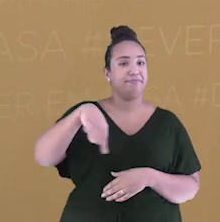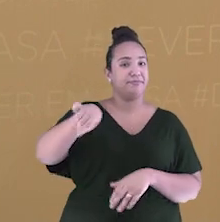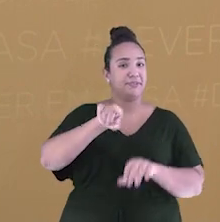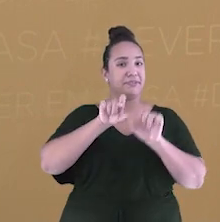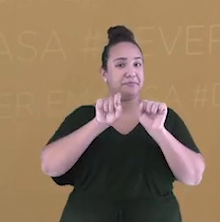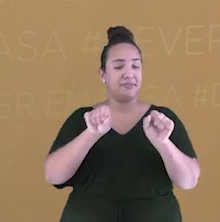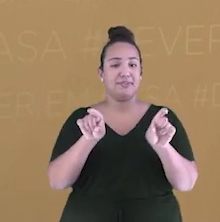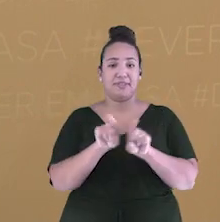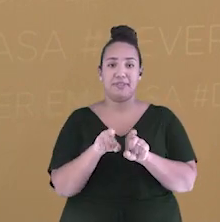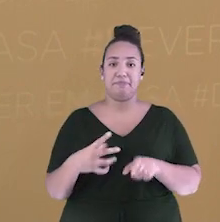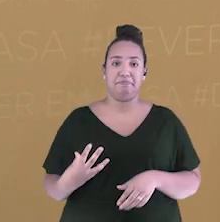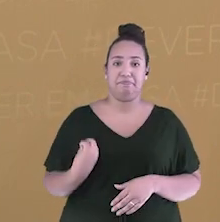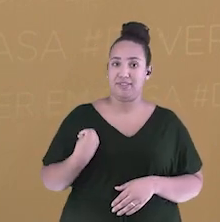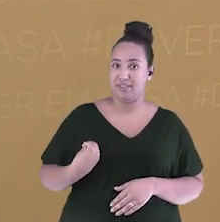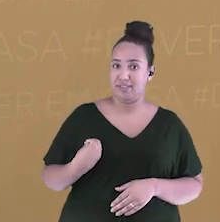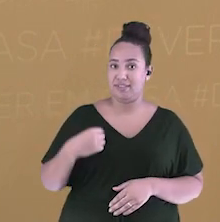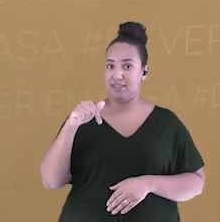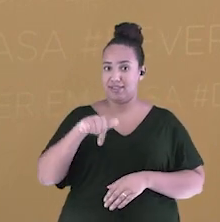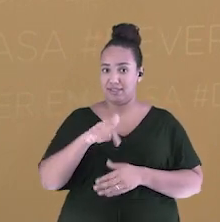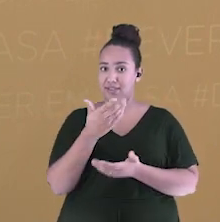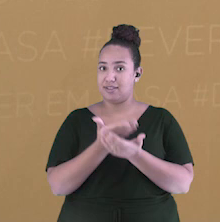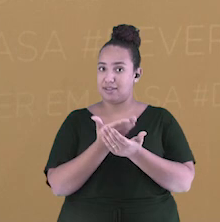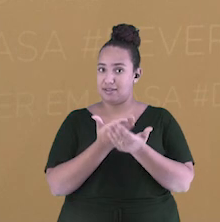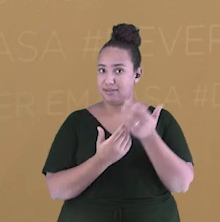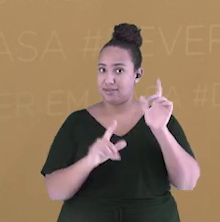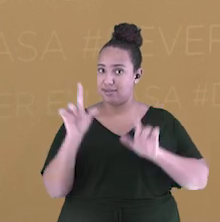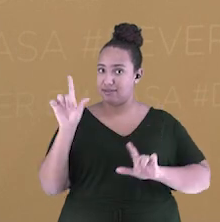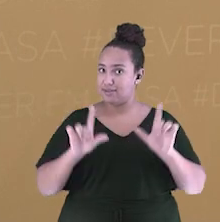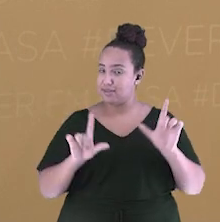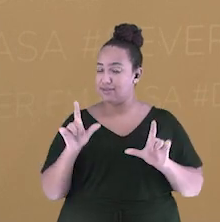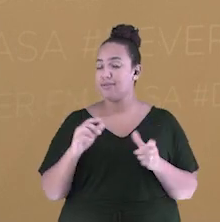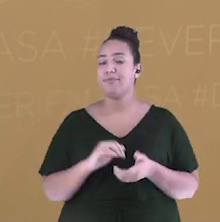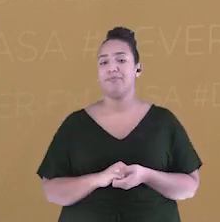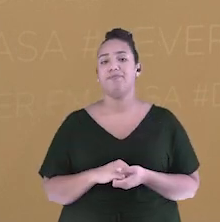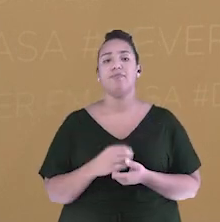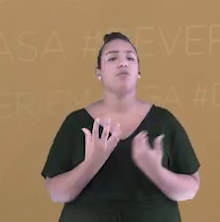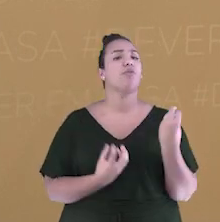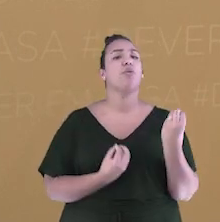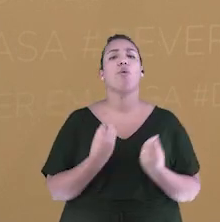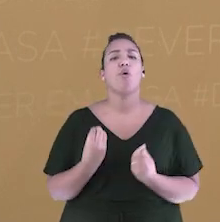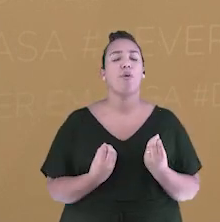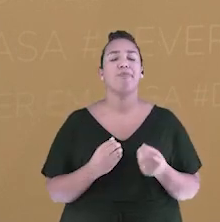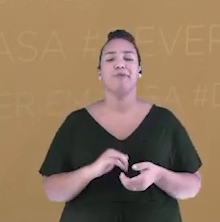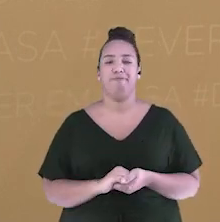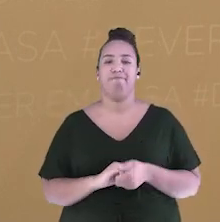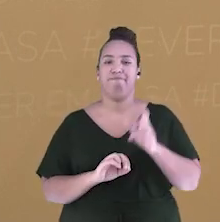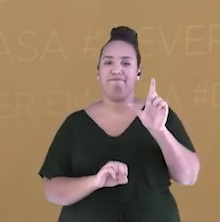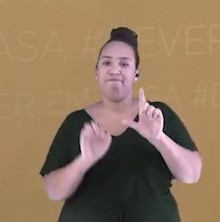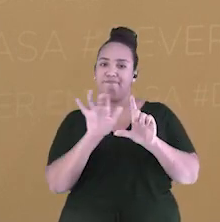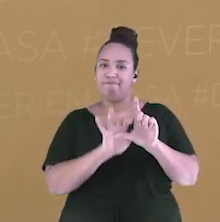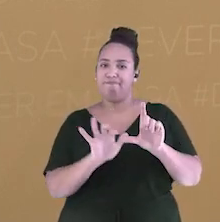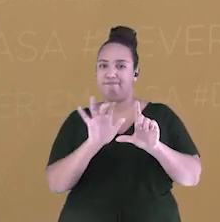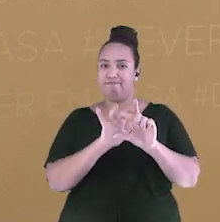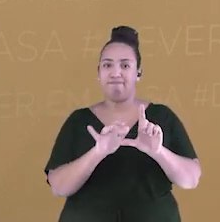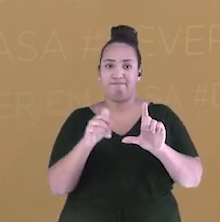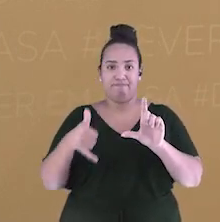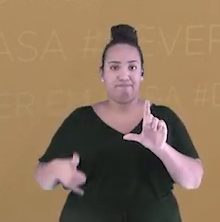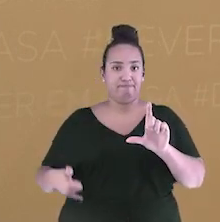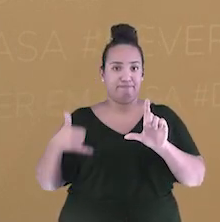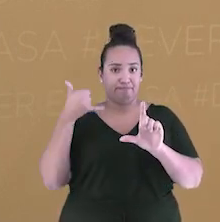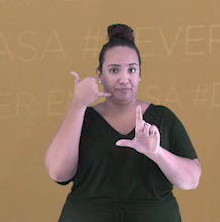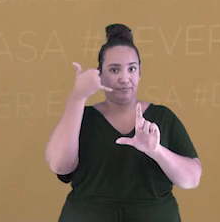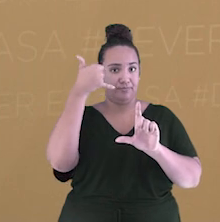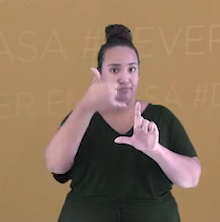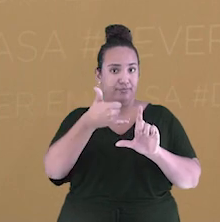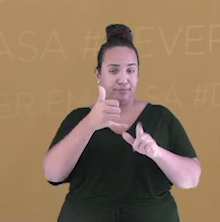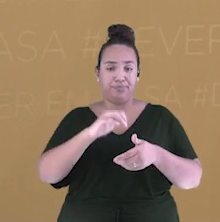presença também aqui nas aulas da TV. Para isso, é só você apontar o seu celular para o QR Code que aparece aí